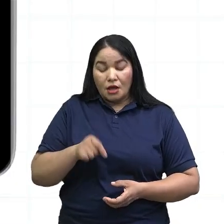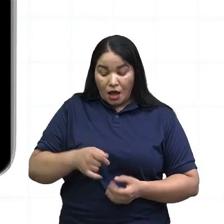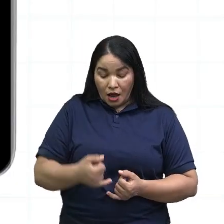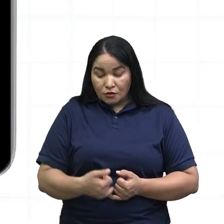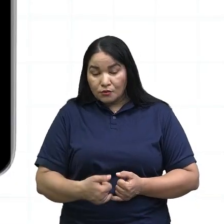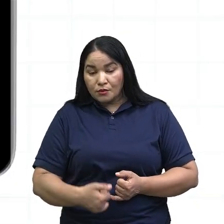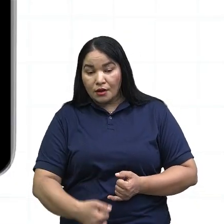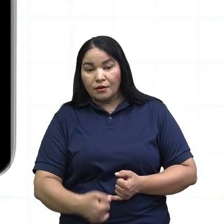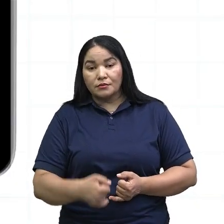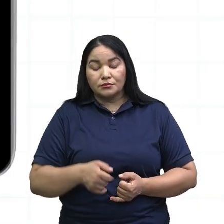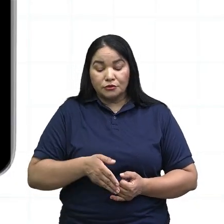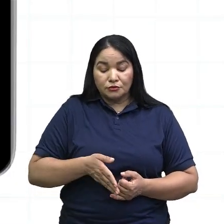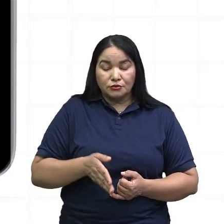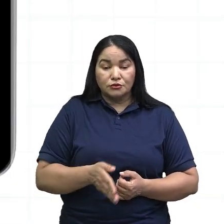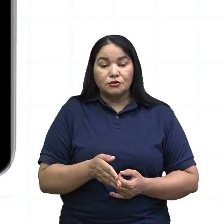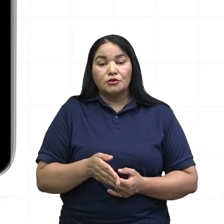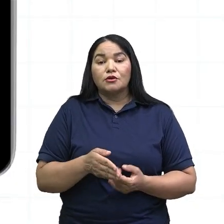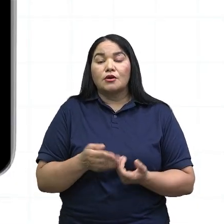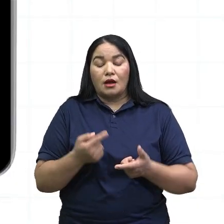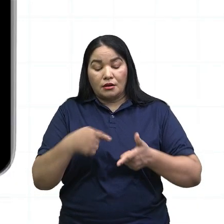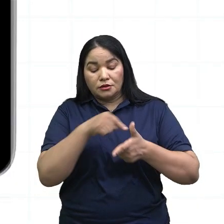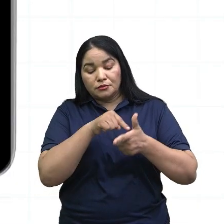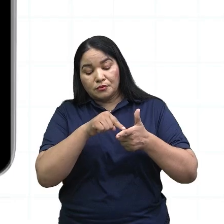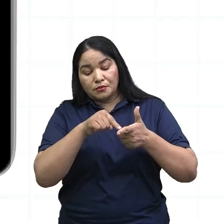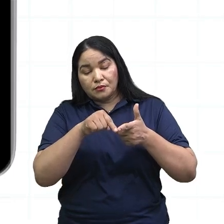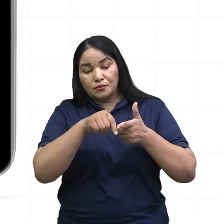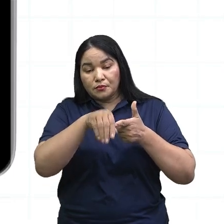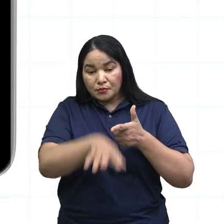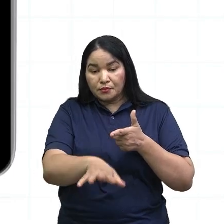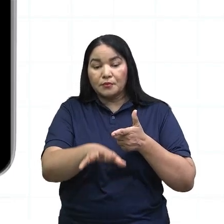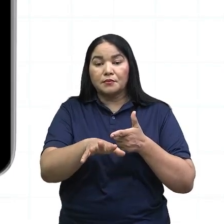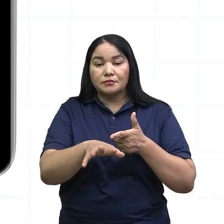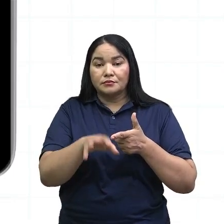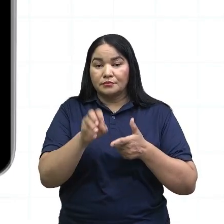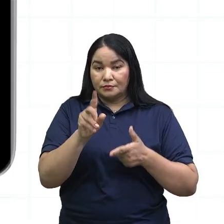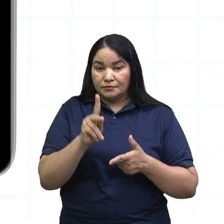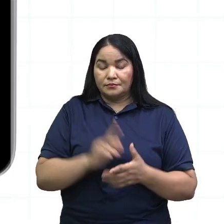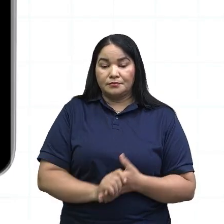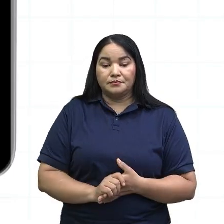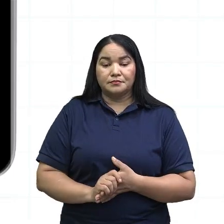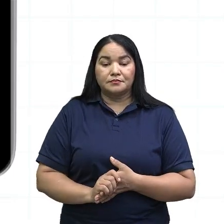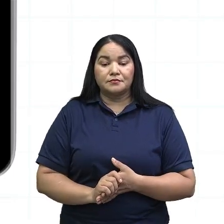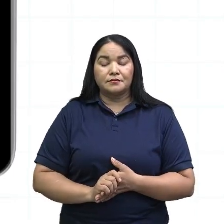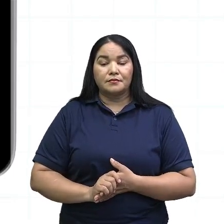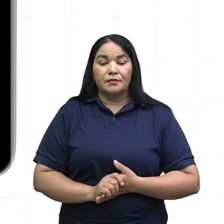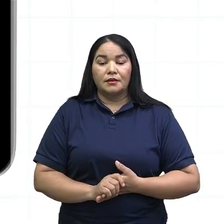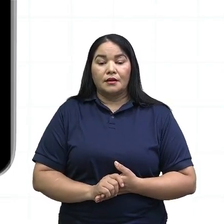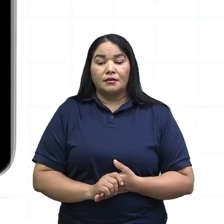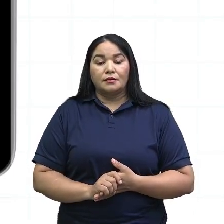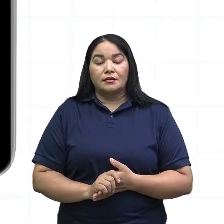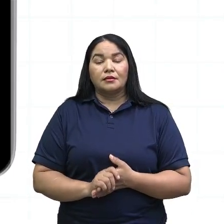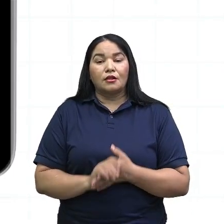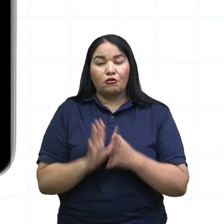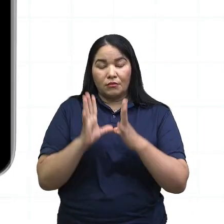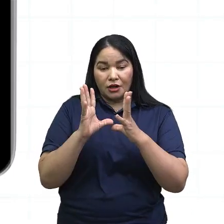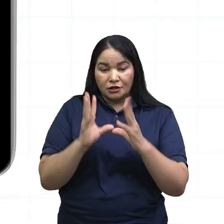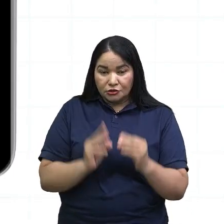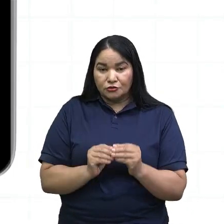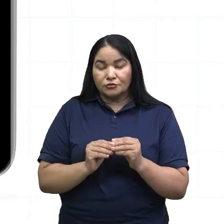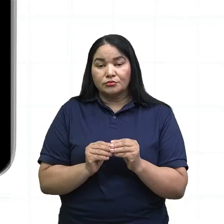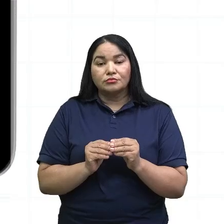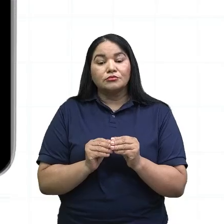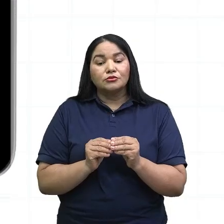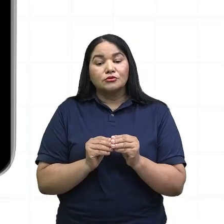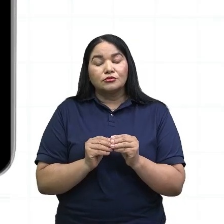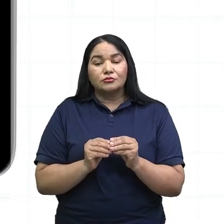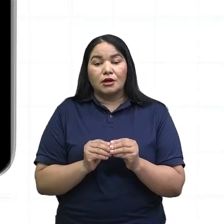ele vai seguir até ser eliminado e sair do nosso corpo. Tá bom? Então aqui a gente tem um resumo, né, dos órgãos